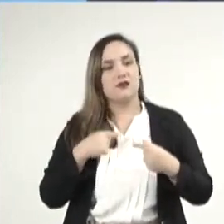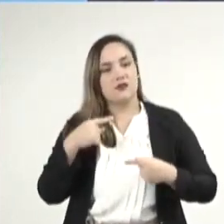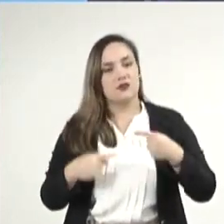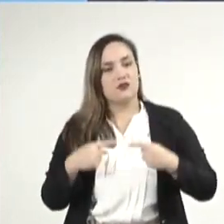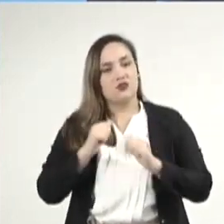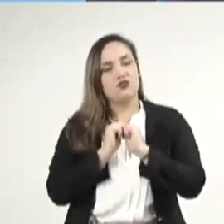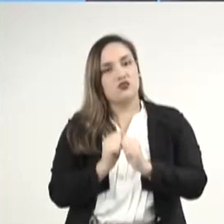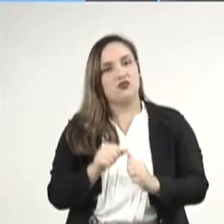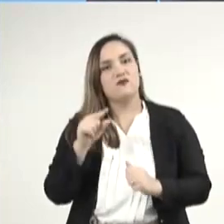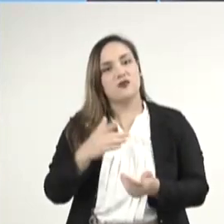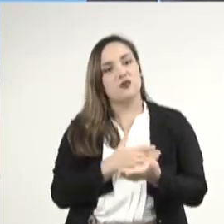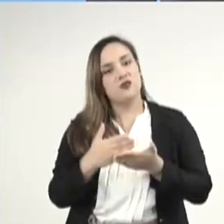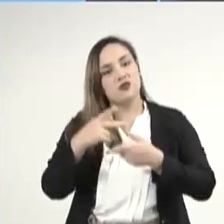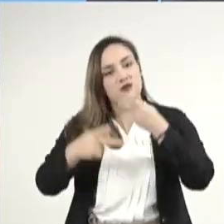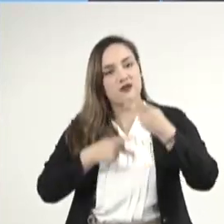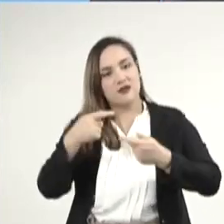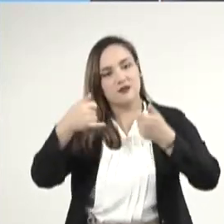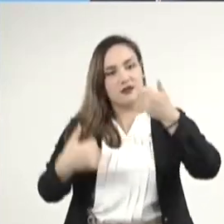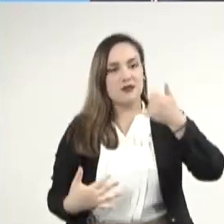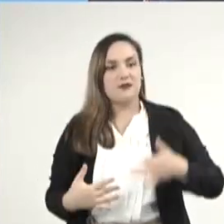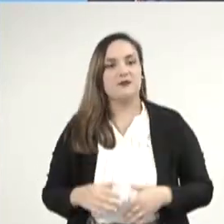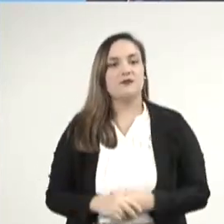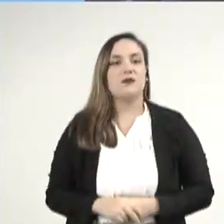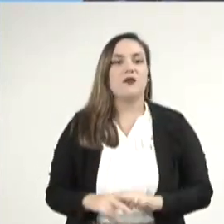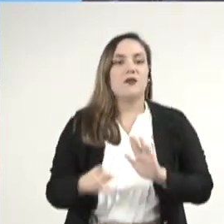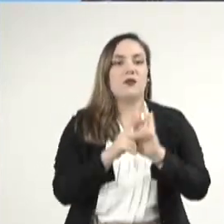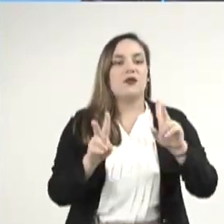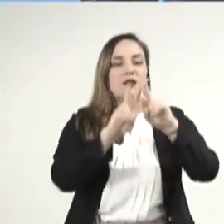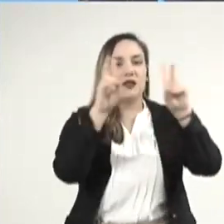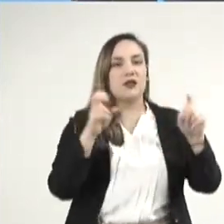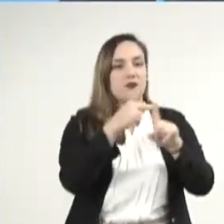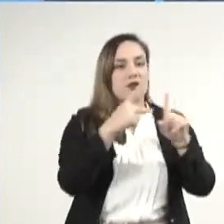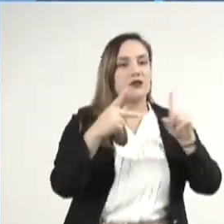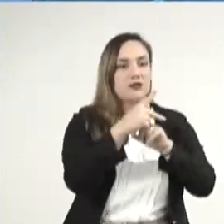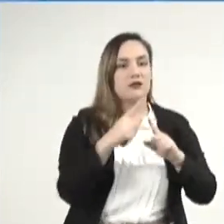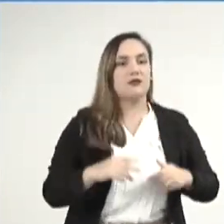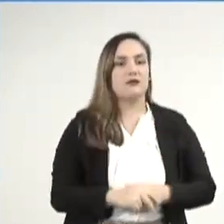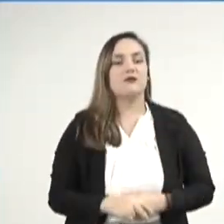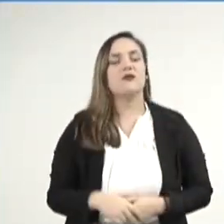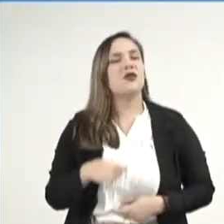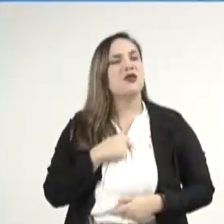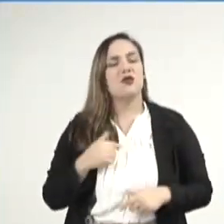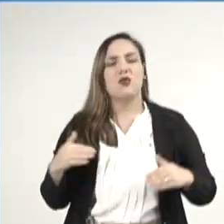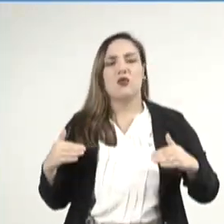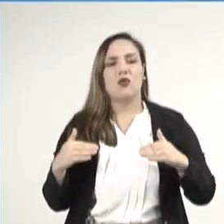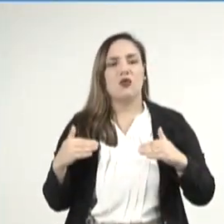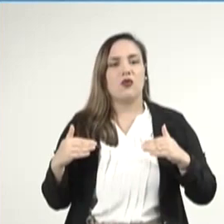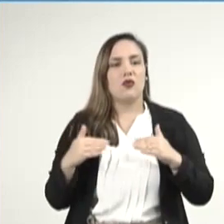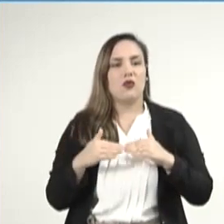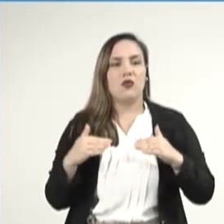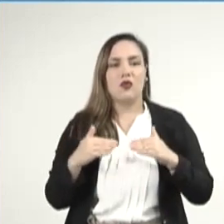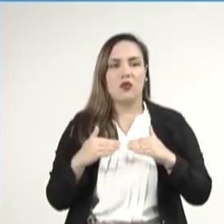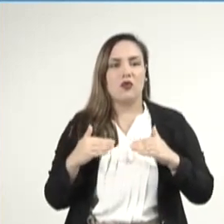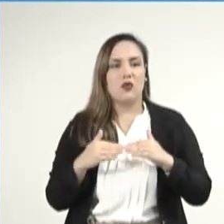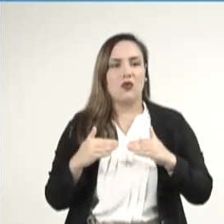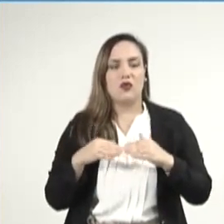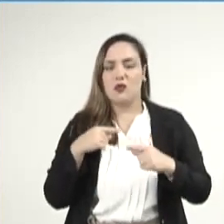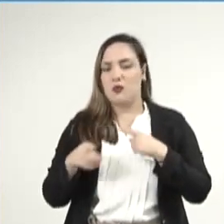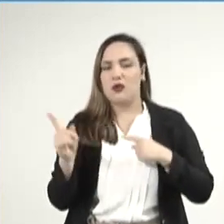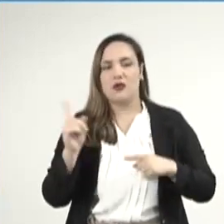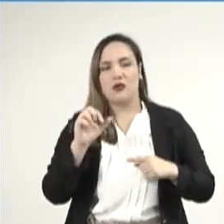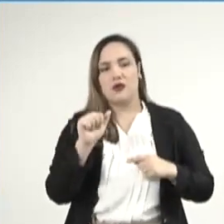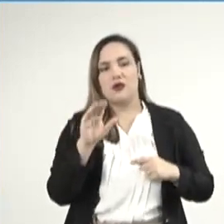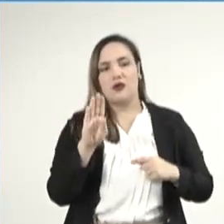Vossa Excelência começou a dizer sobre a Previdência. Eu sou 100% contra abono,